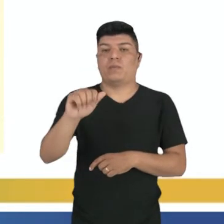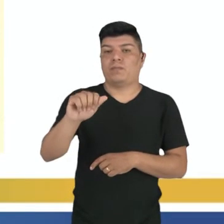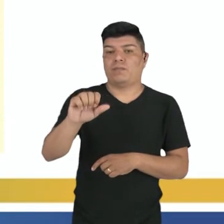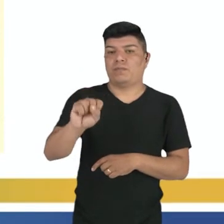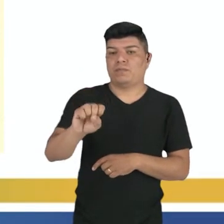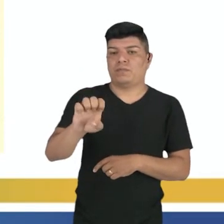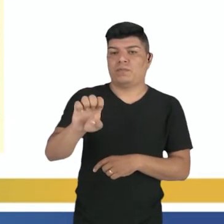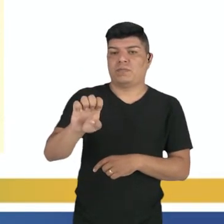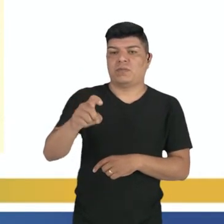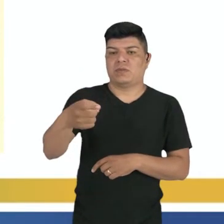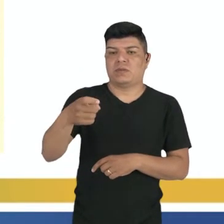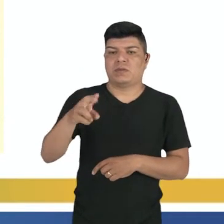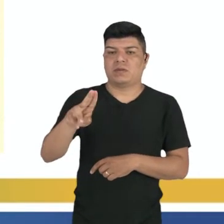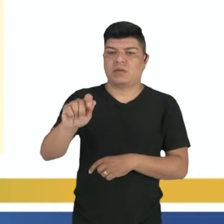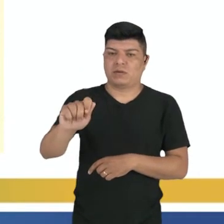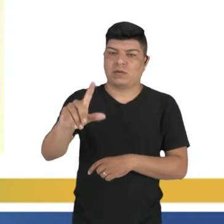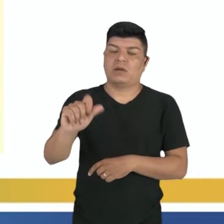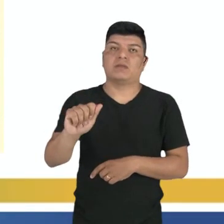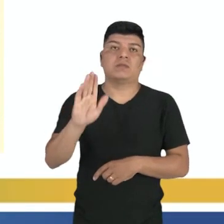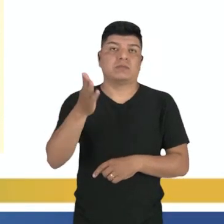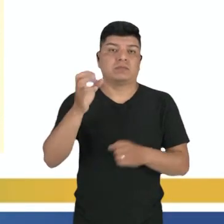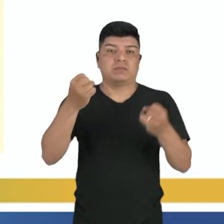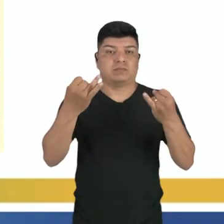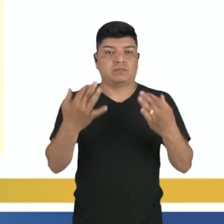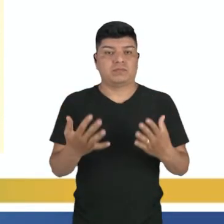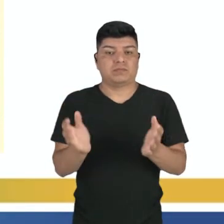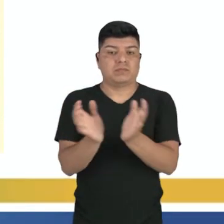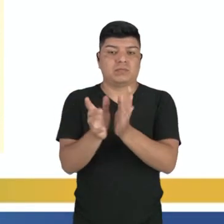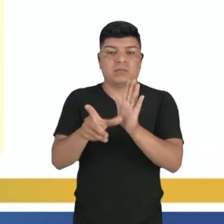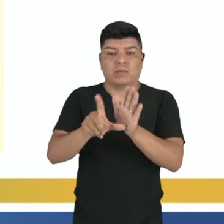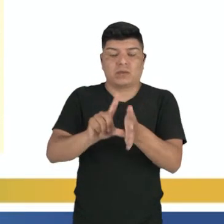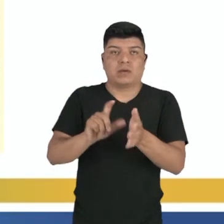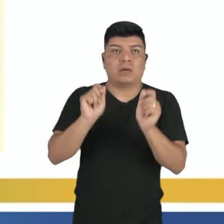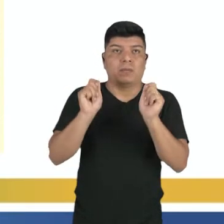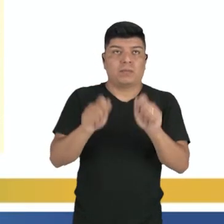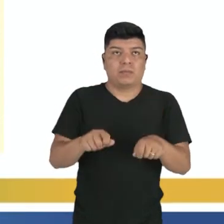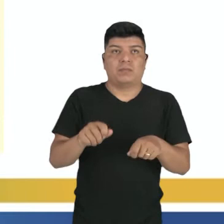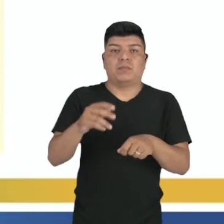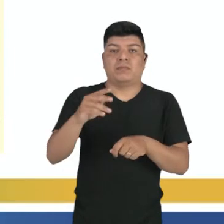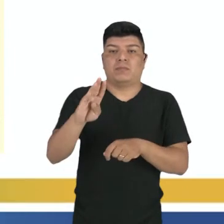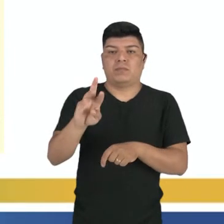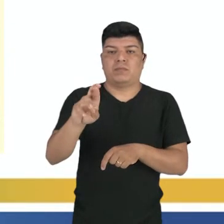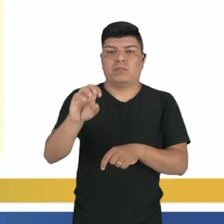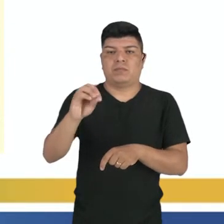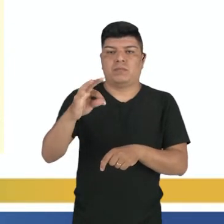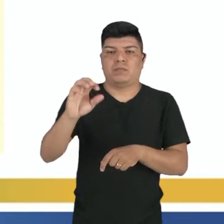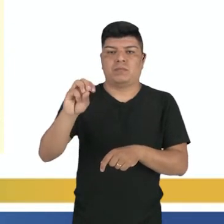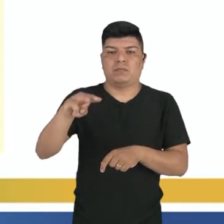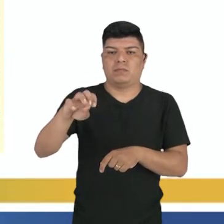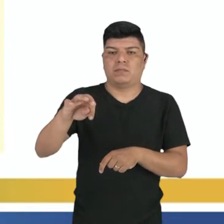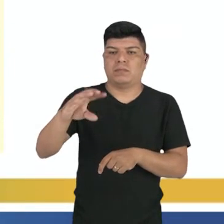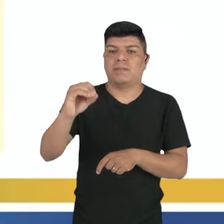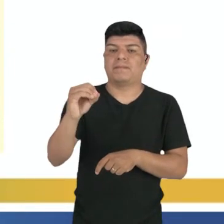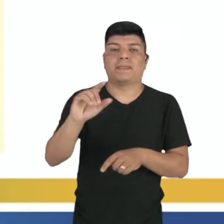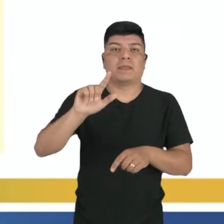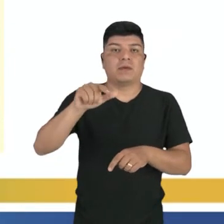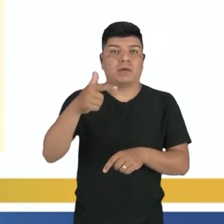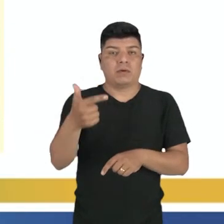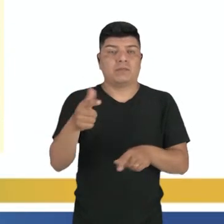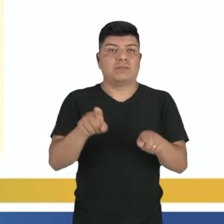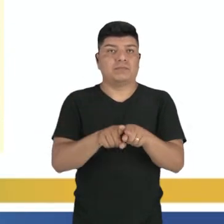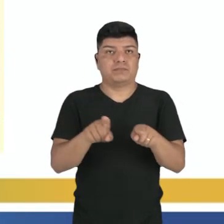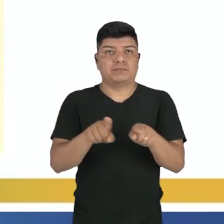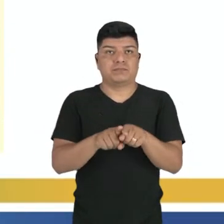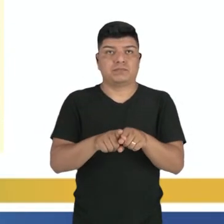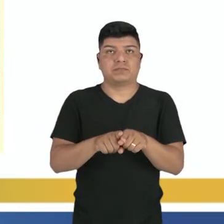A reprodução assexuada, como eu já mencionei para vocês no grupo anterior, pode ser por brotamento, como pode ser também pelo processo